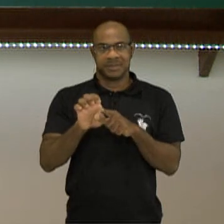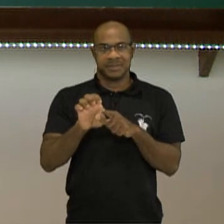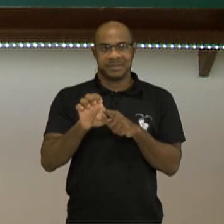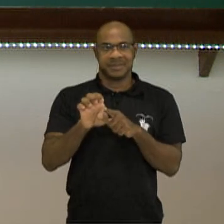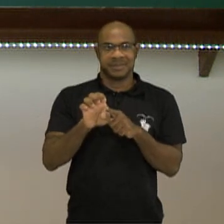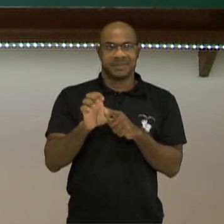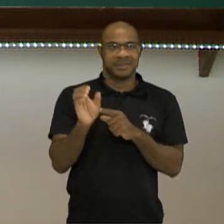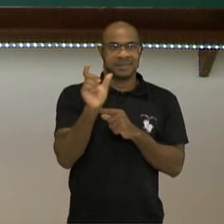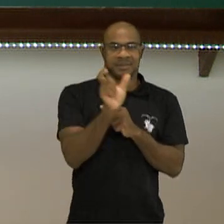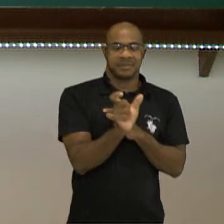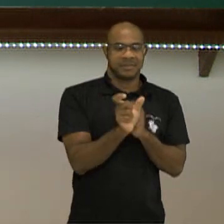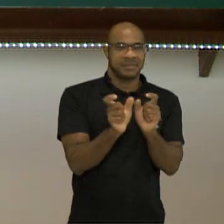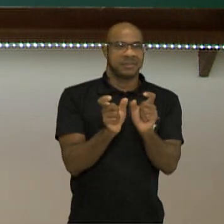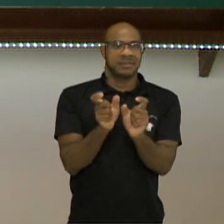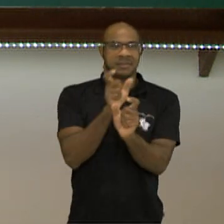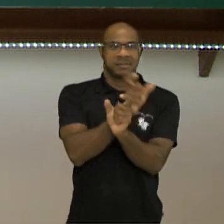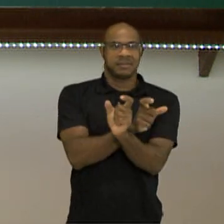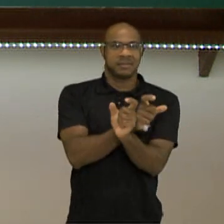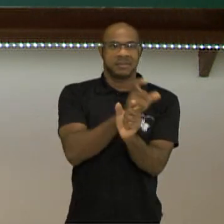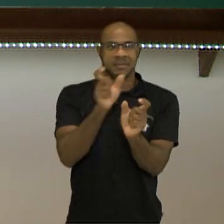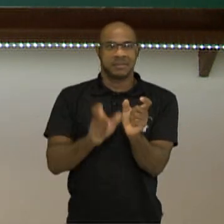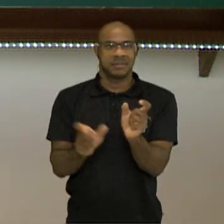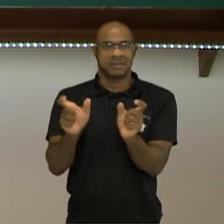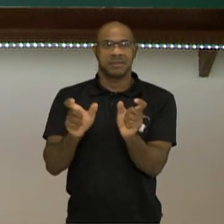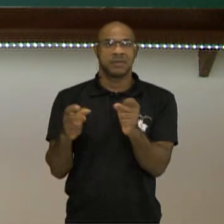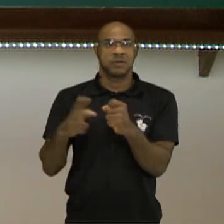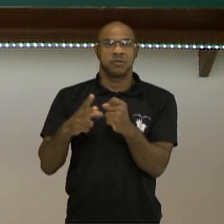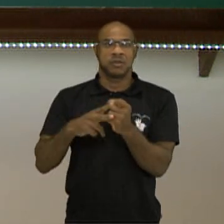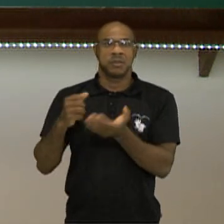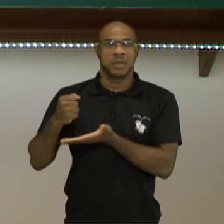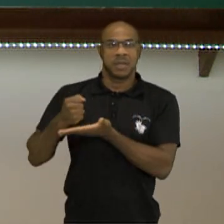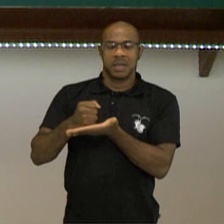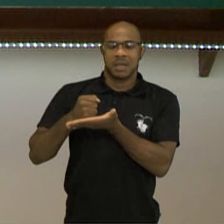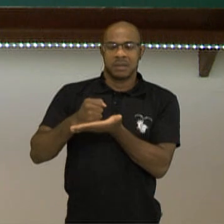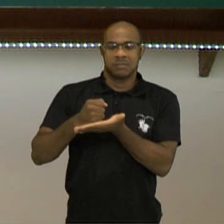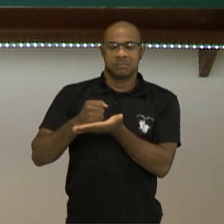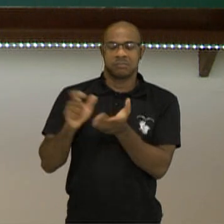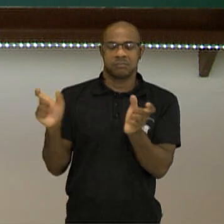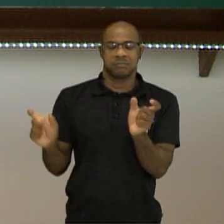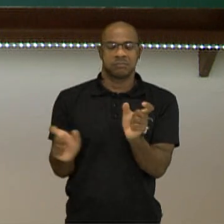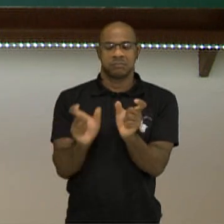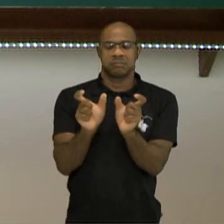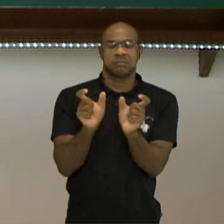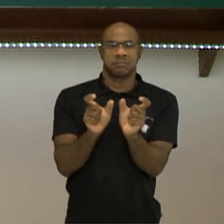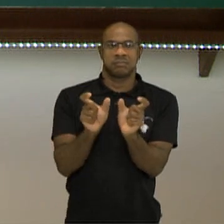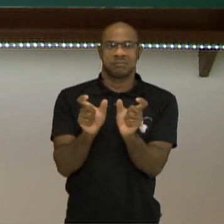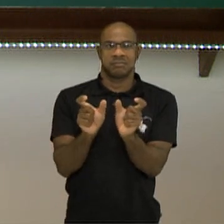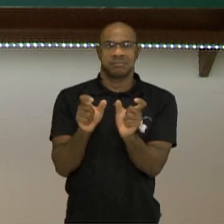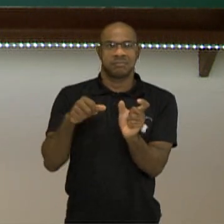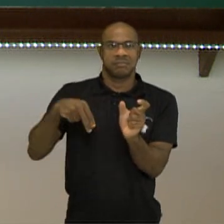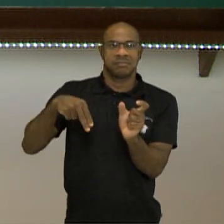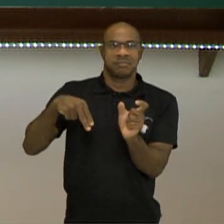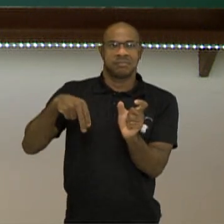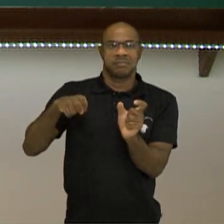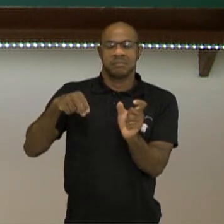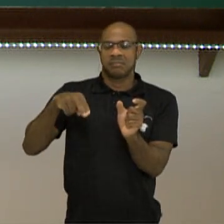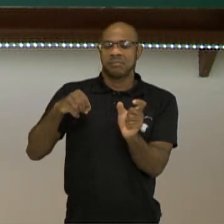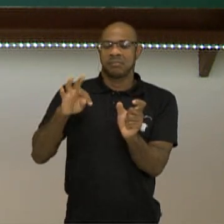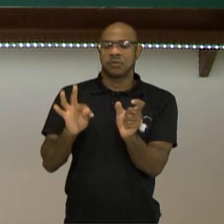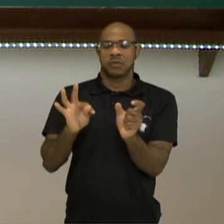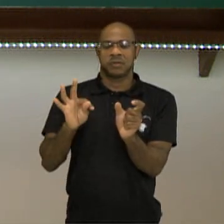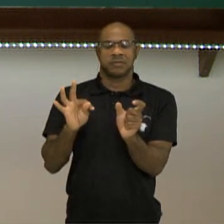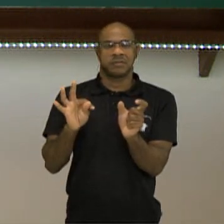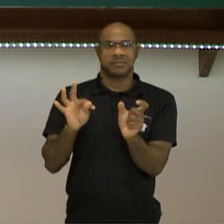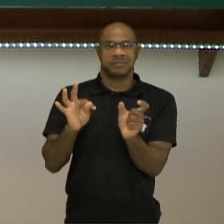à frente e o verbo auxiliar geralmente é quem vai vir acompanhado da partícula de negação, o not. Então